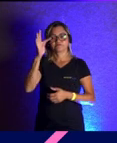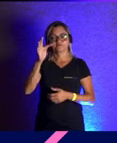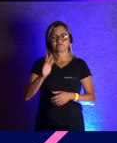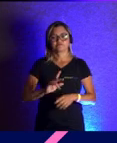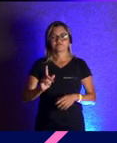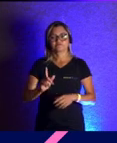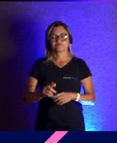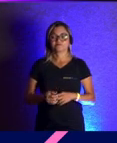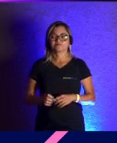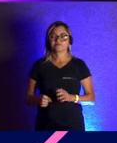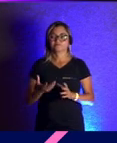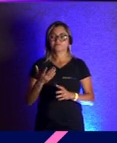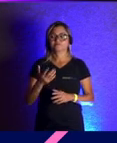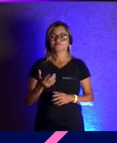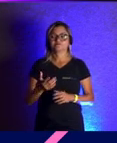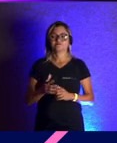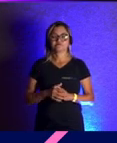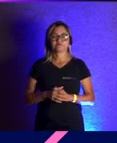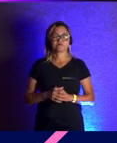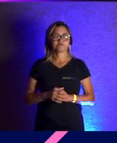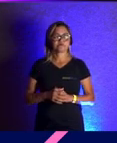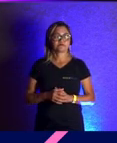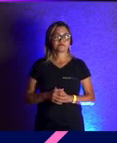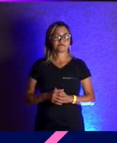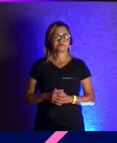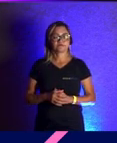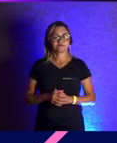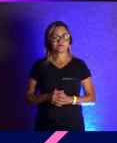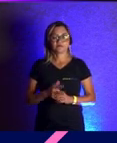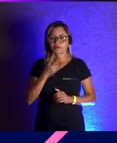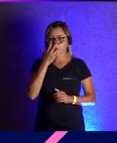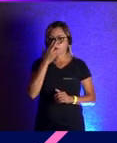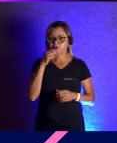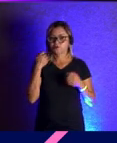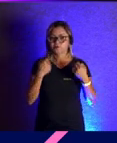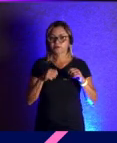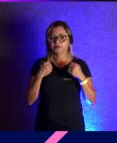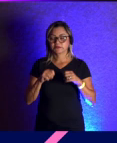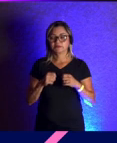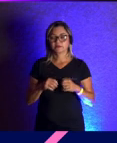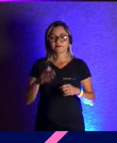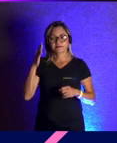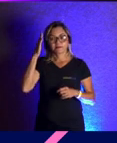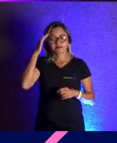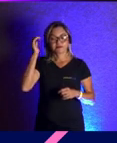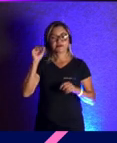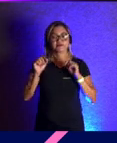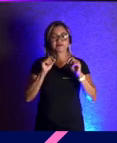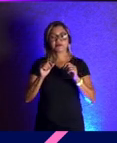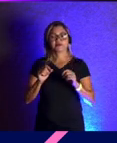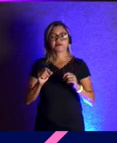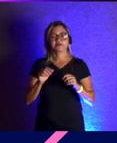não aconteceu. Então, eu acho que a gente precisa, para saber quem são